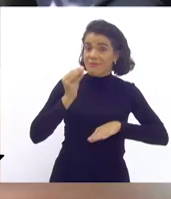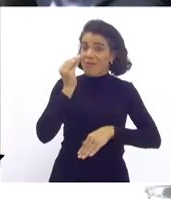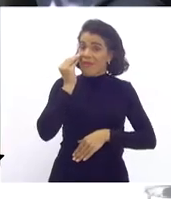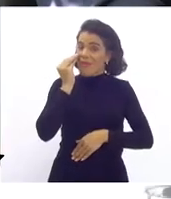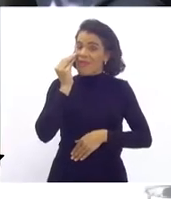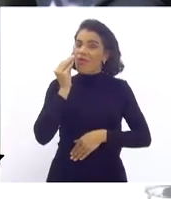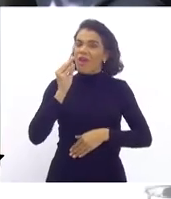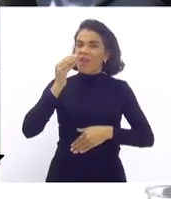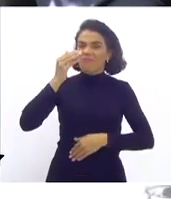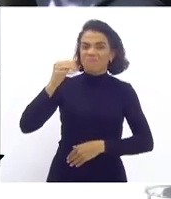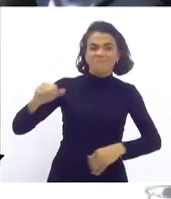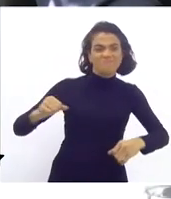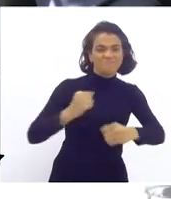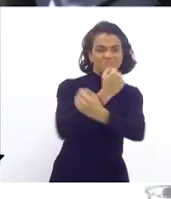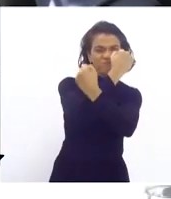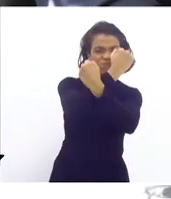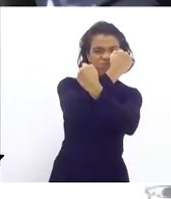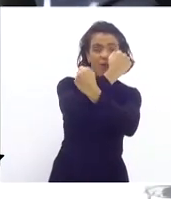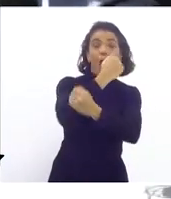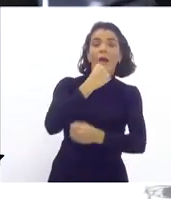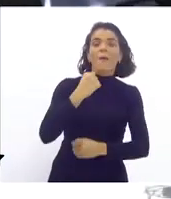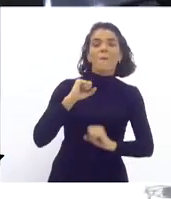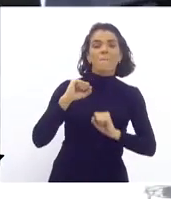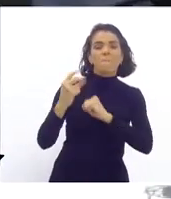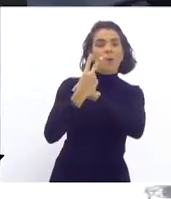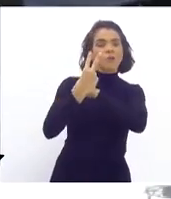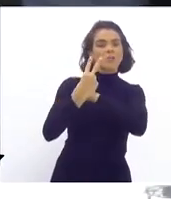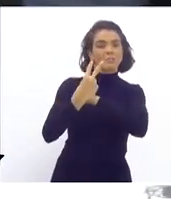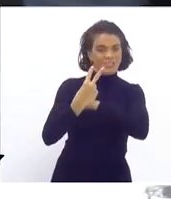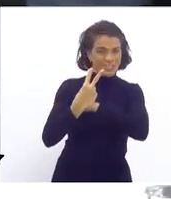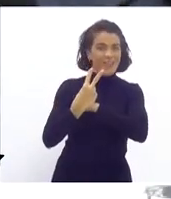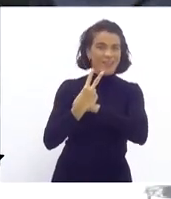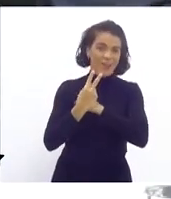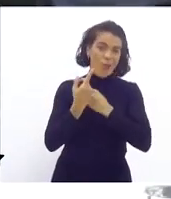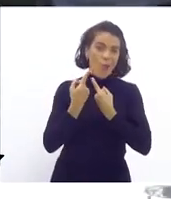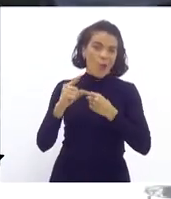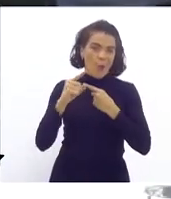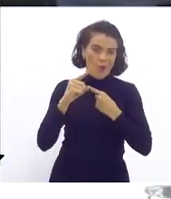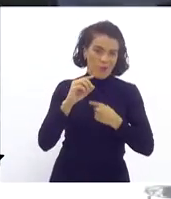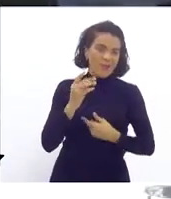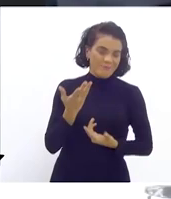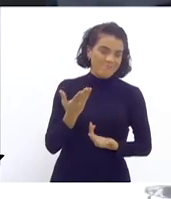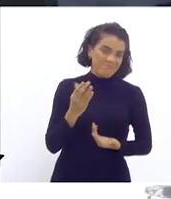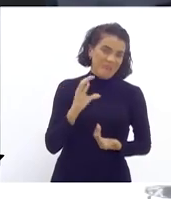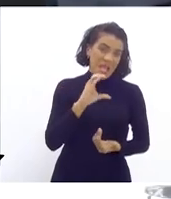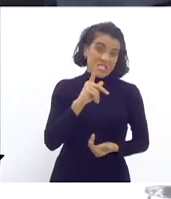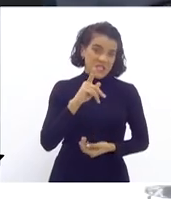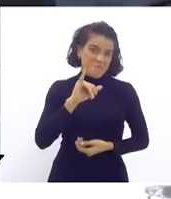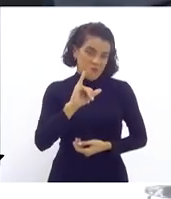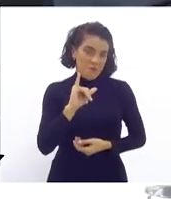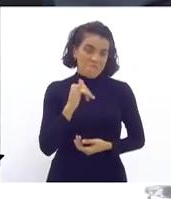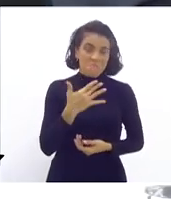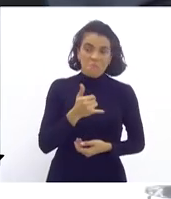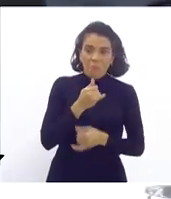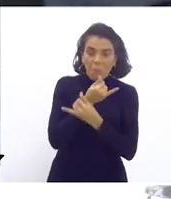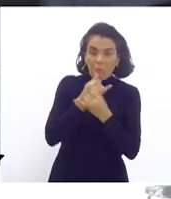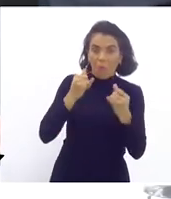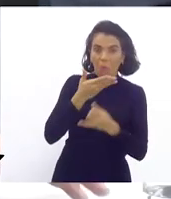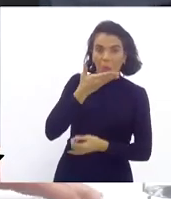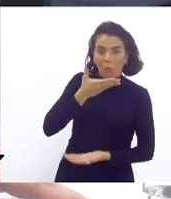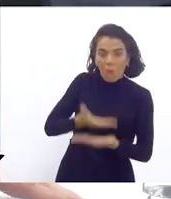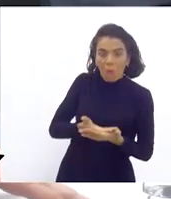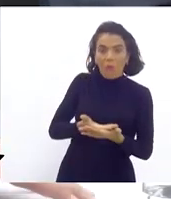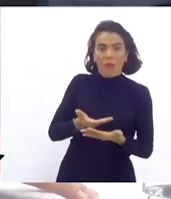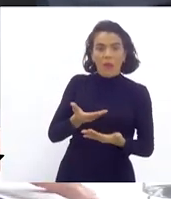de blindar perante as ações aqui da CPI coisa que não vai acontecer me causa espanto e perplexidade e a gente receber